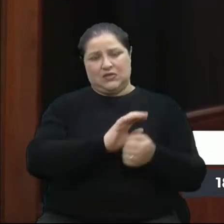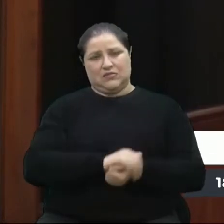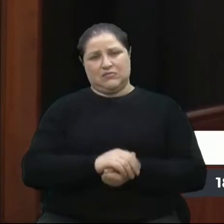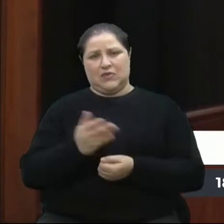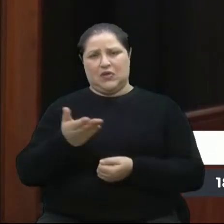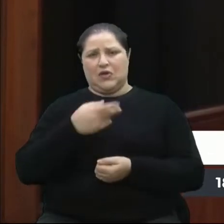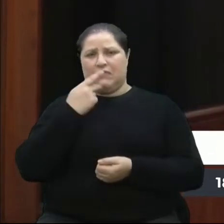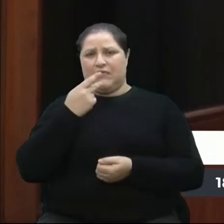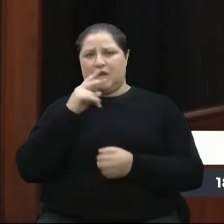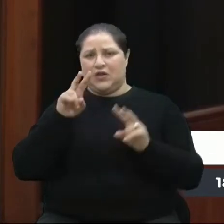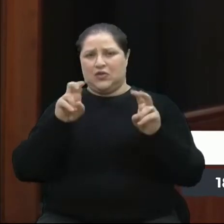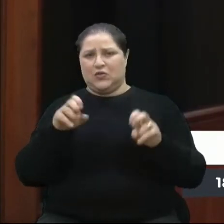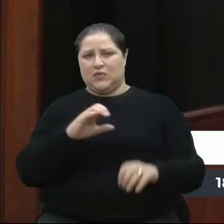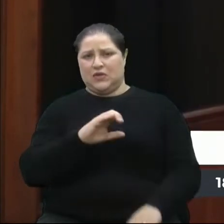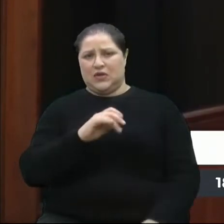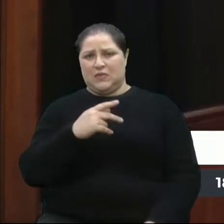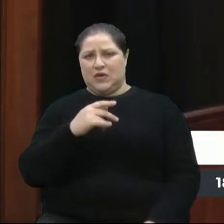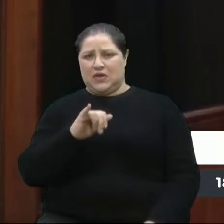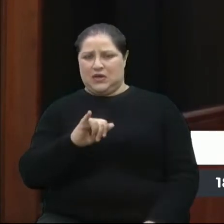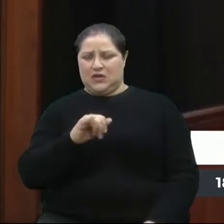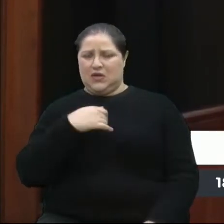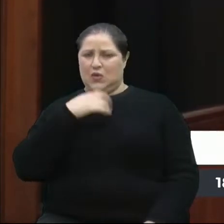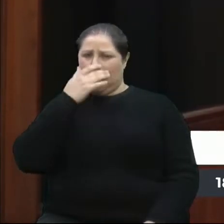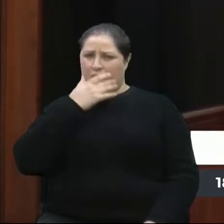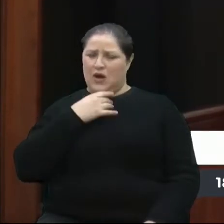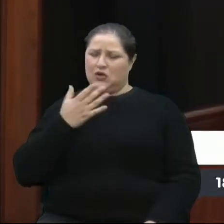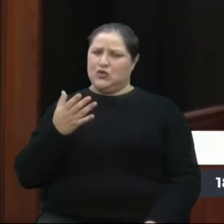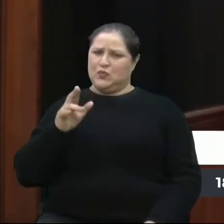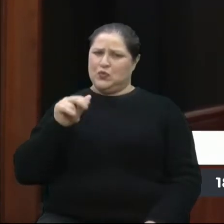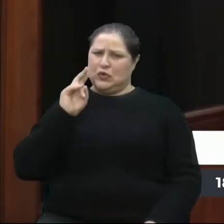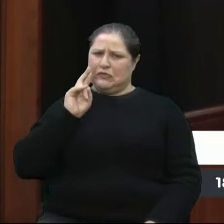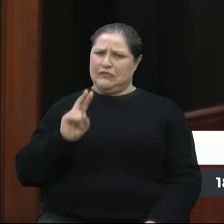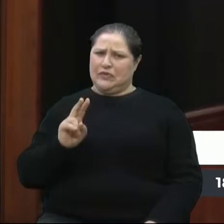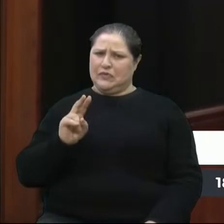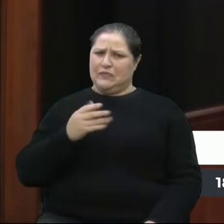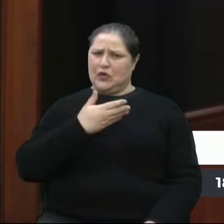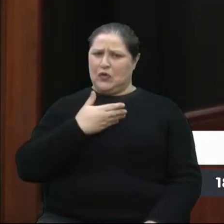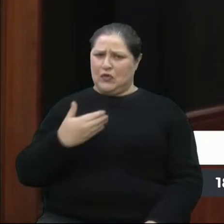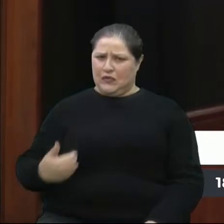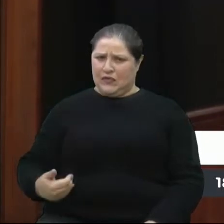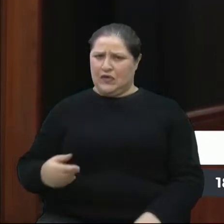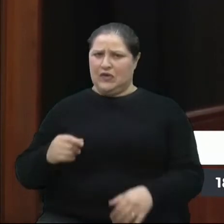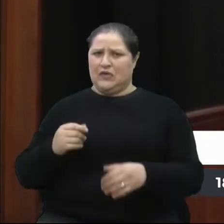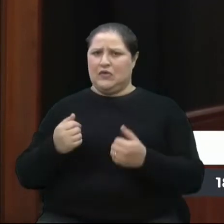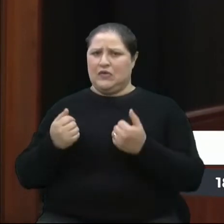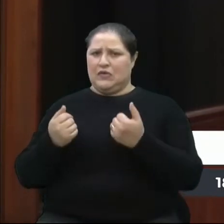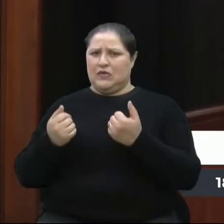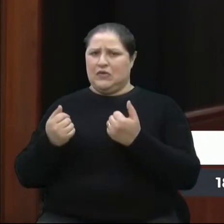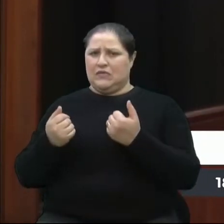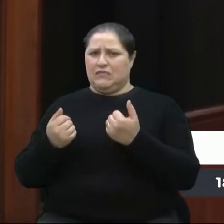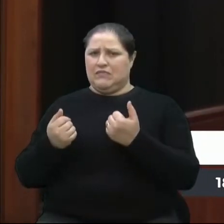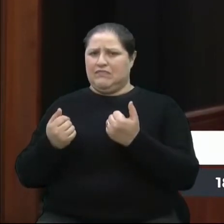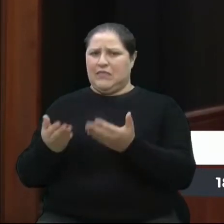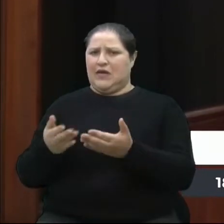CPI. Eu nunca tinha visto isso, né? O governo colocar esse jabuti na